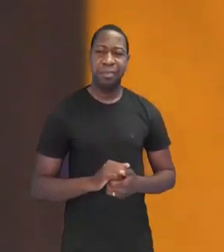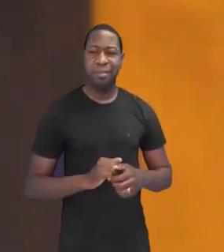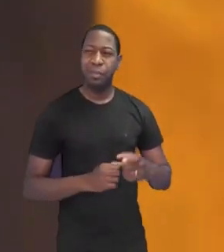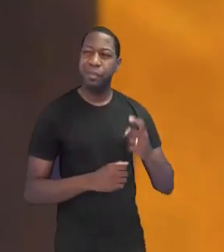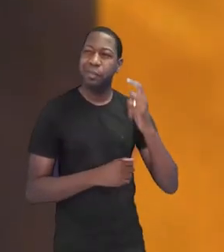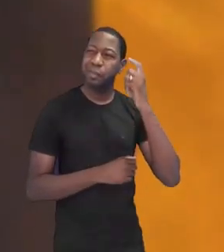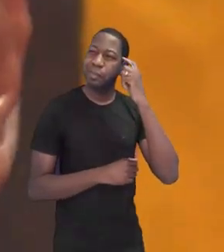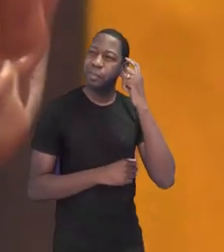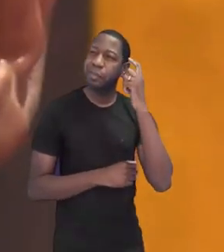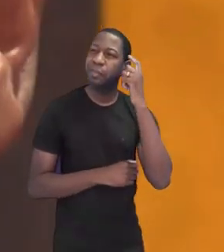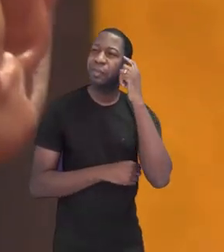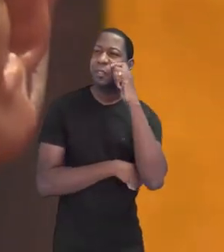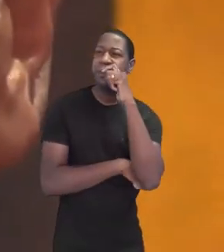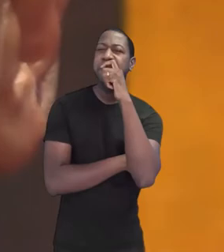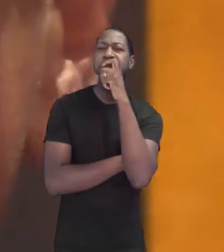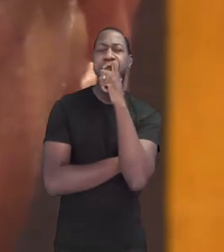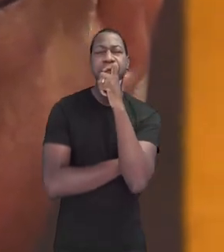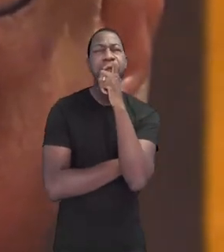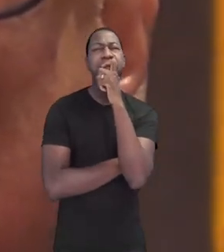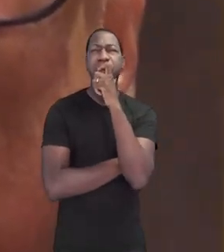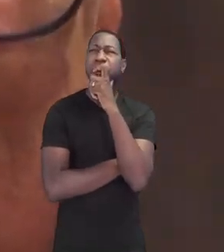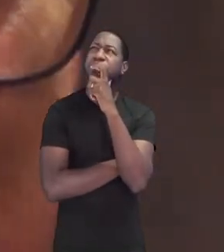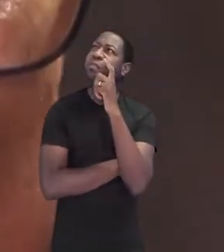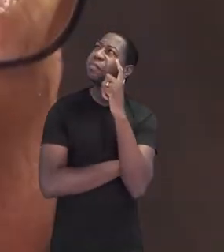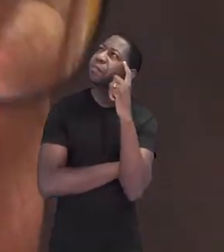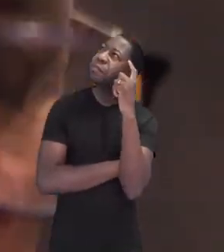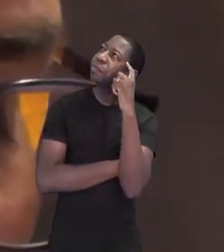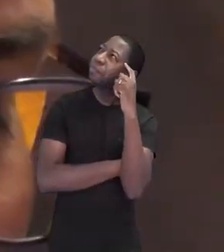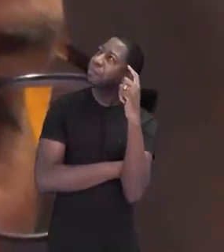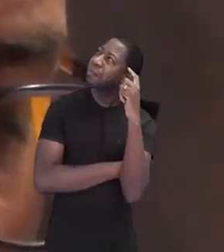Pois então eu imaginei,